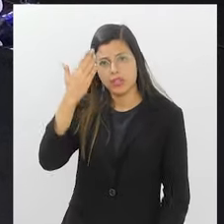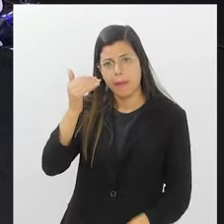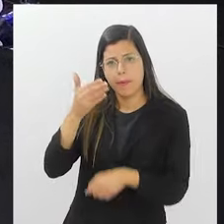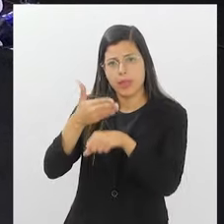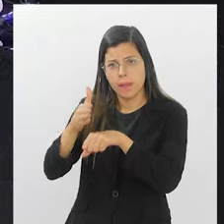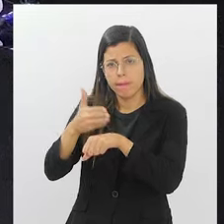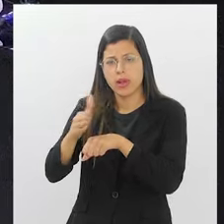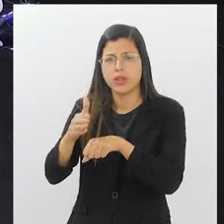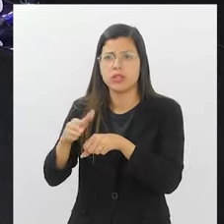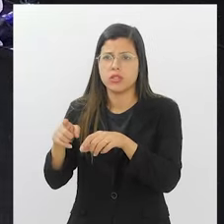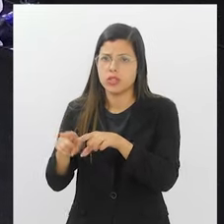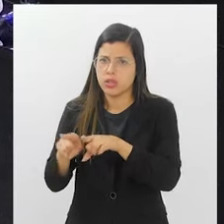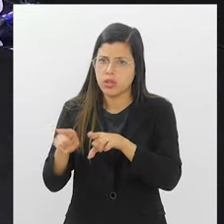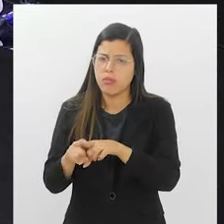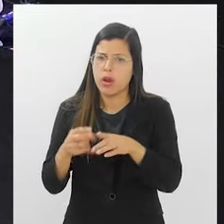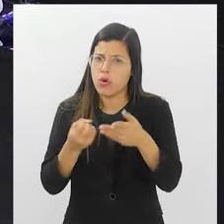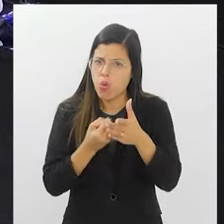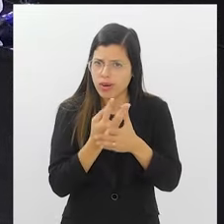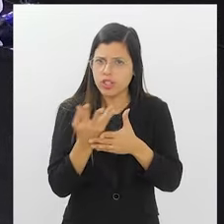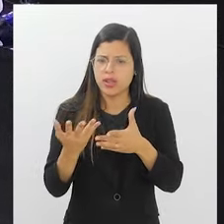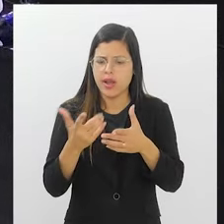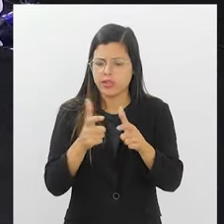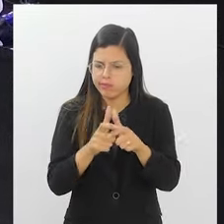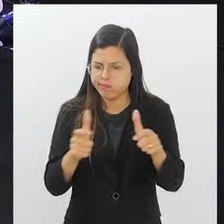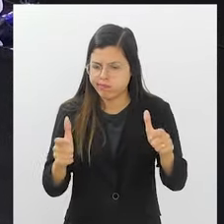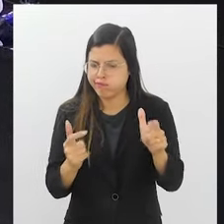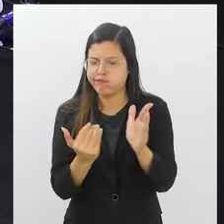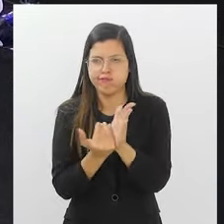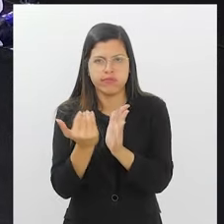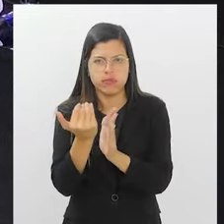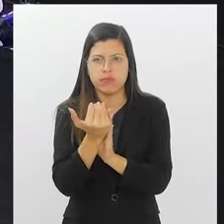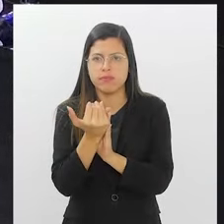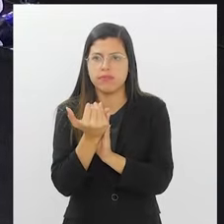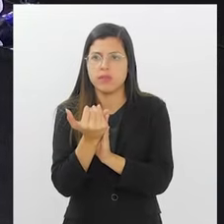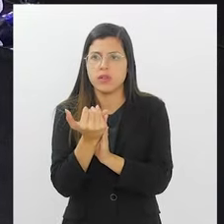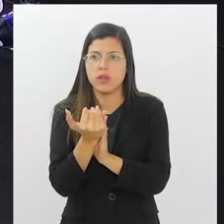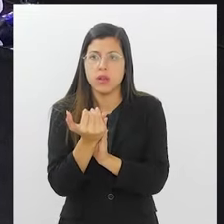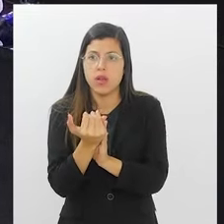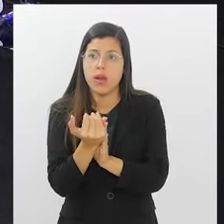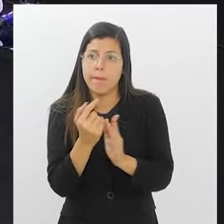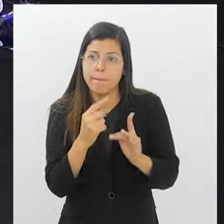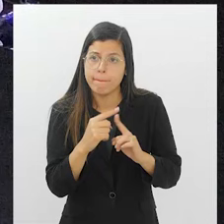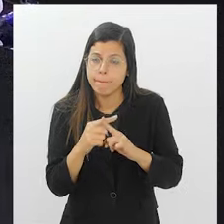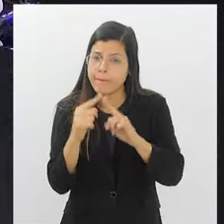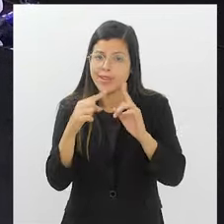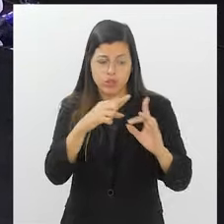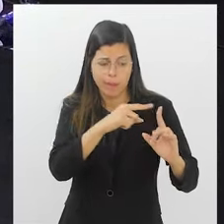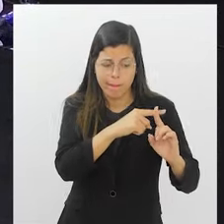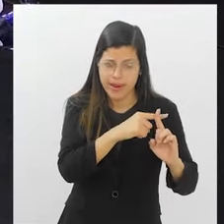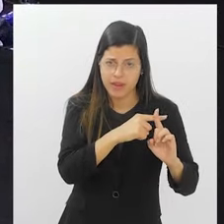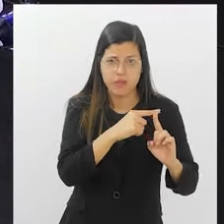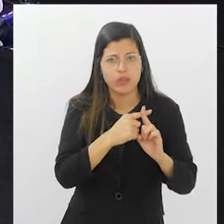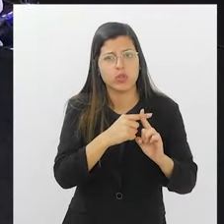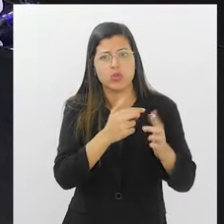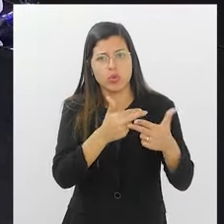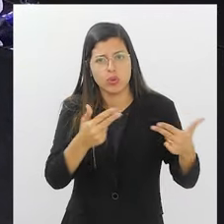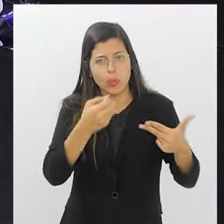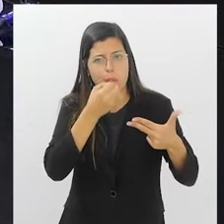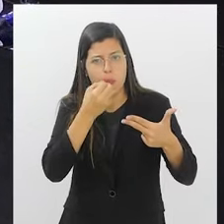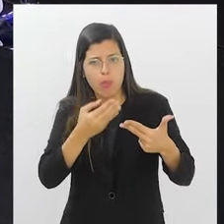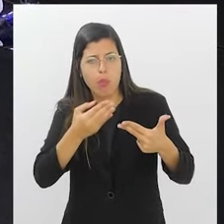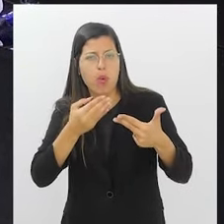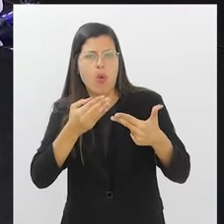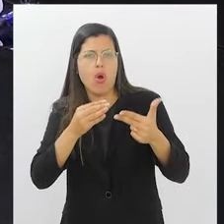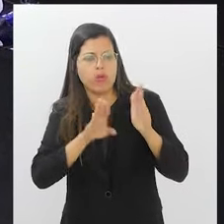Sabemos na prática que o número também tem aumentado. Né? De outra forma, os benefícios também têm sido aumentados.